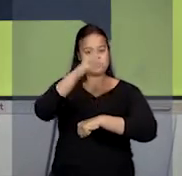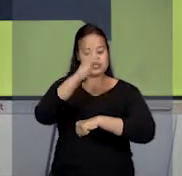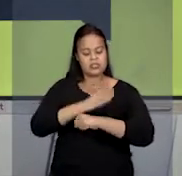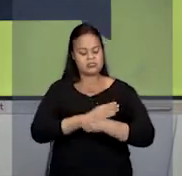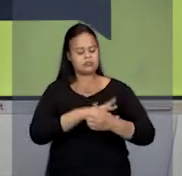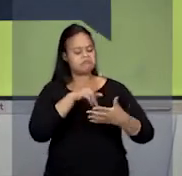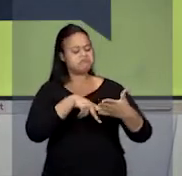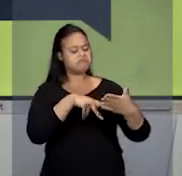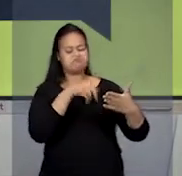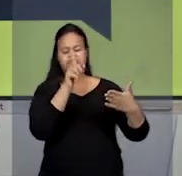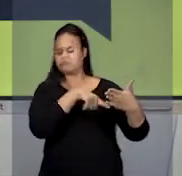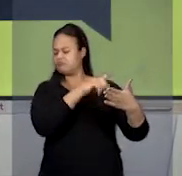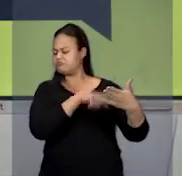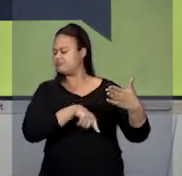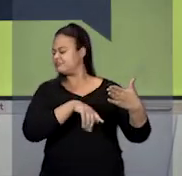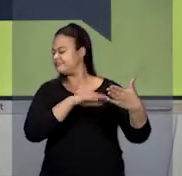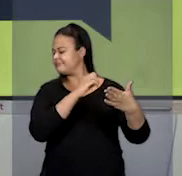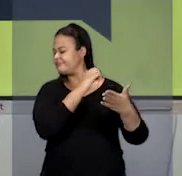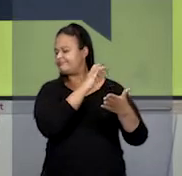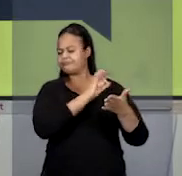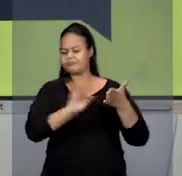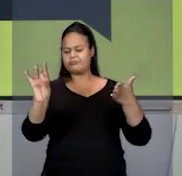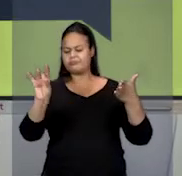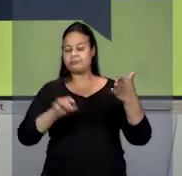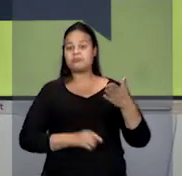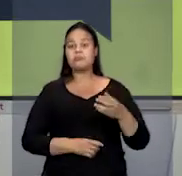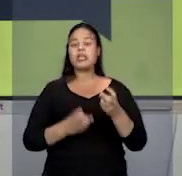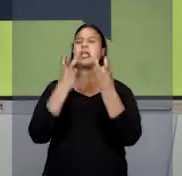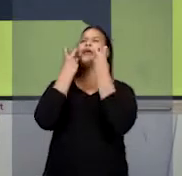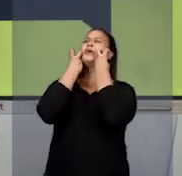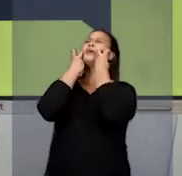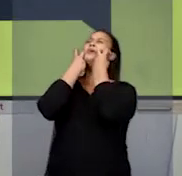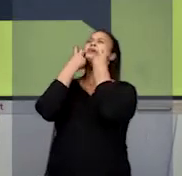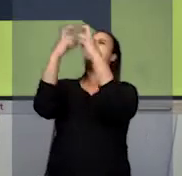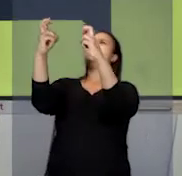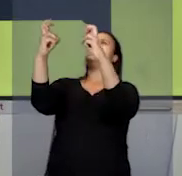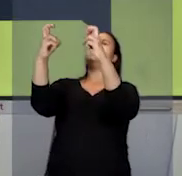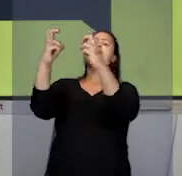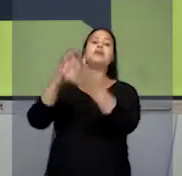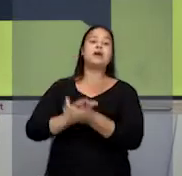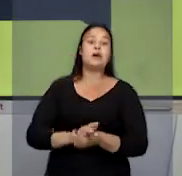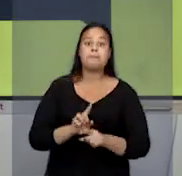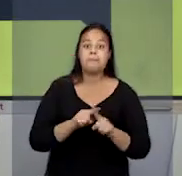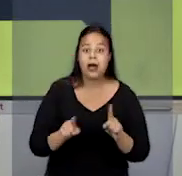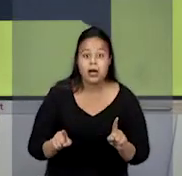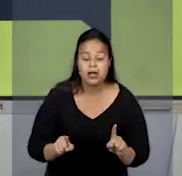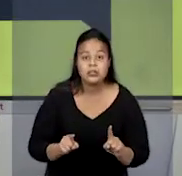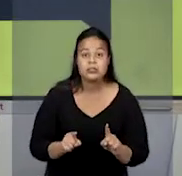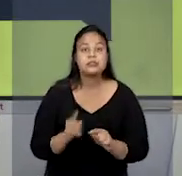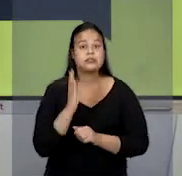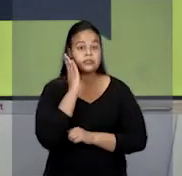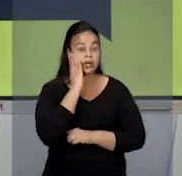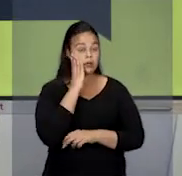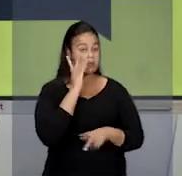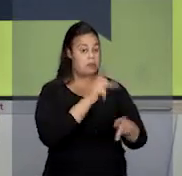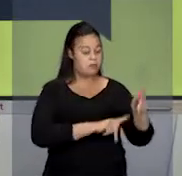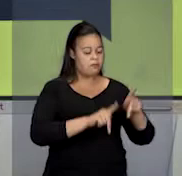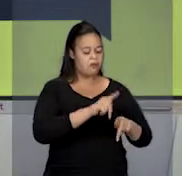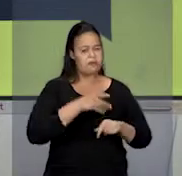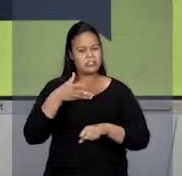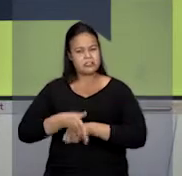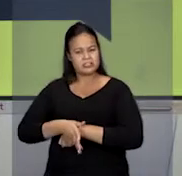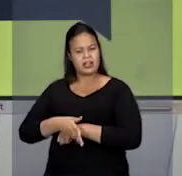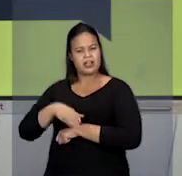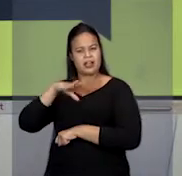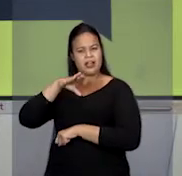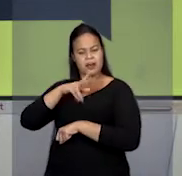acata, né, e dá o famoso grito do Ipiranga. Mas o que pouca gente sabe é que essa carta, quando chega ao